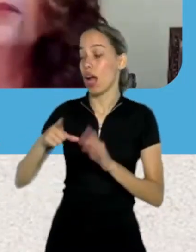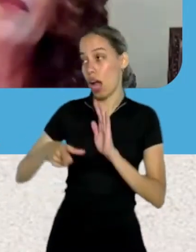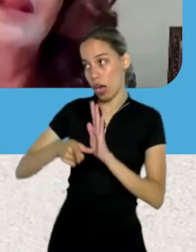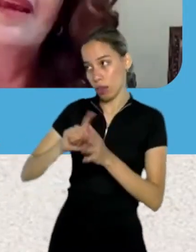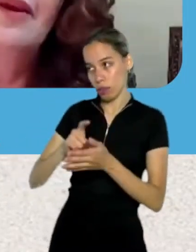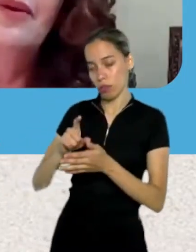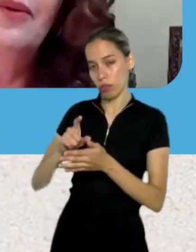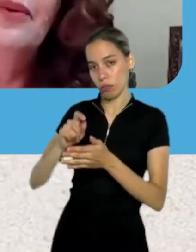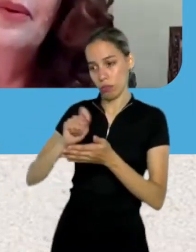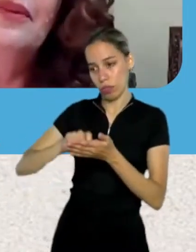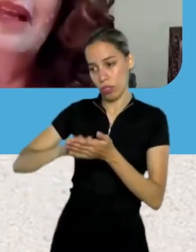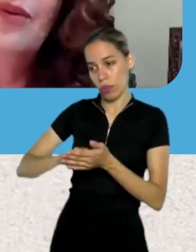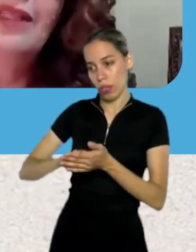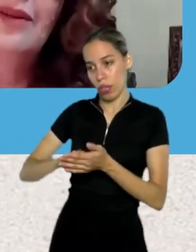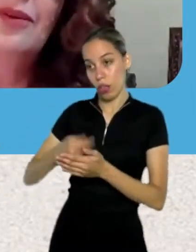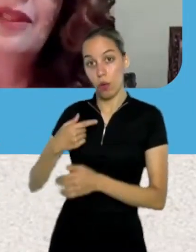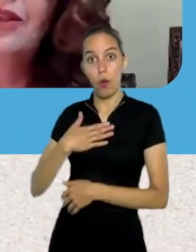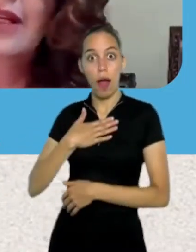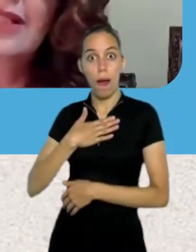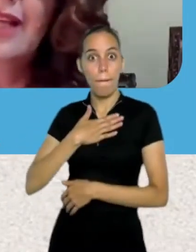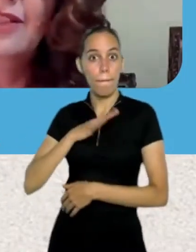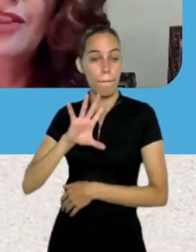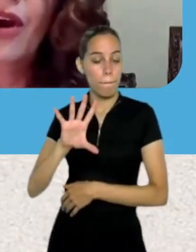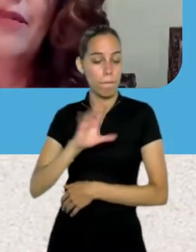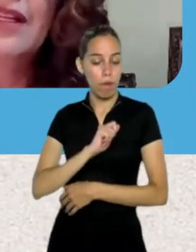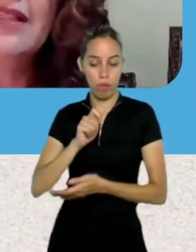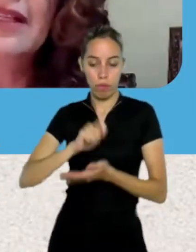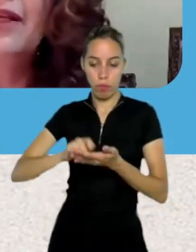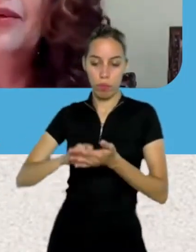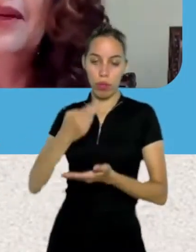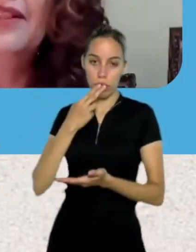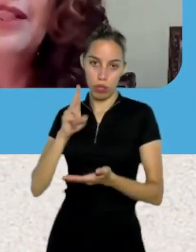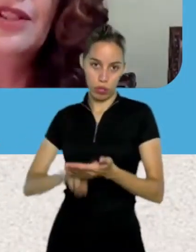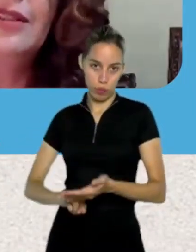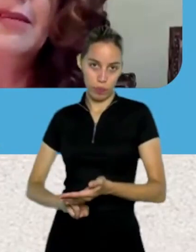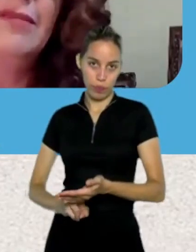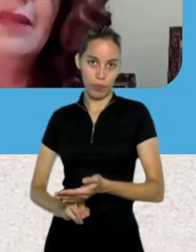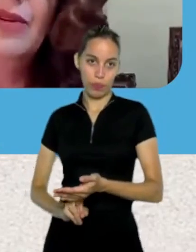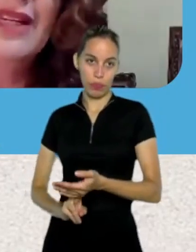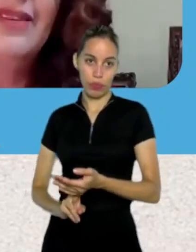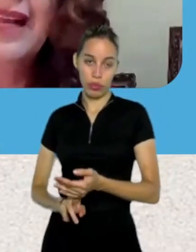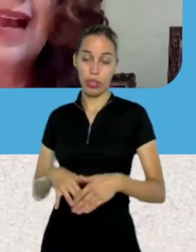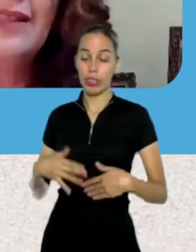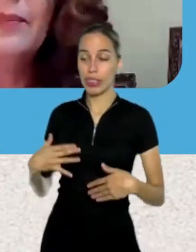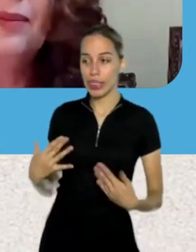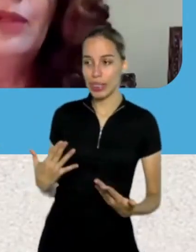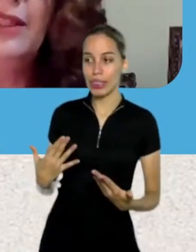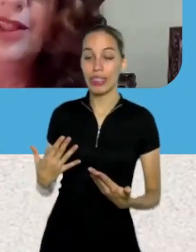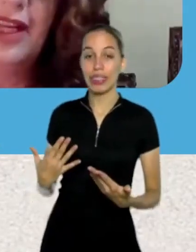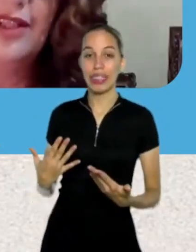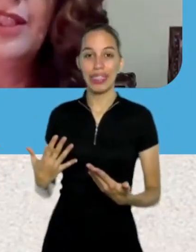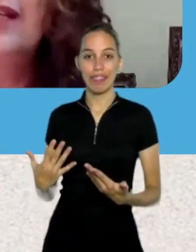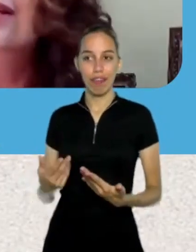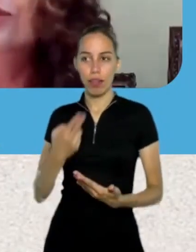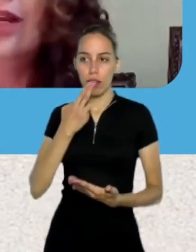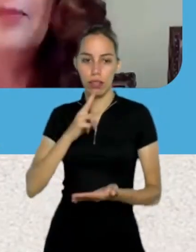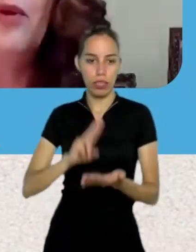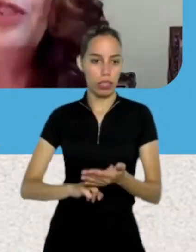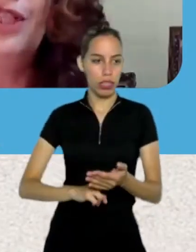carta. Né, quando adolescente, jovem, assim, então eu escrevia carta para muita